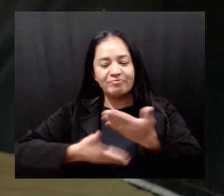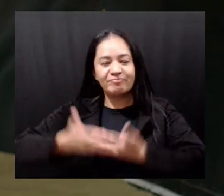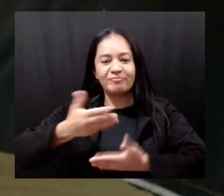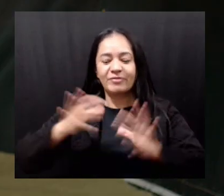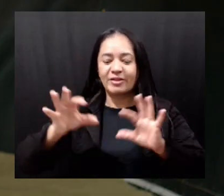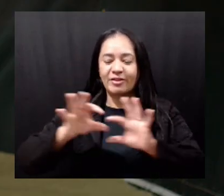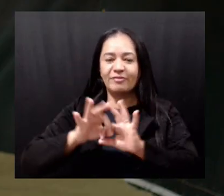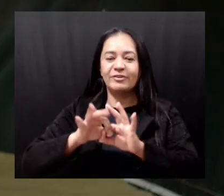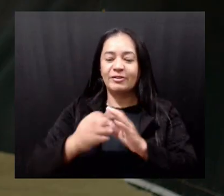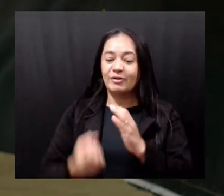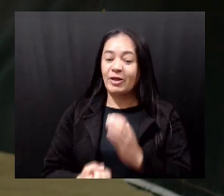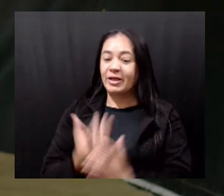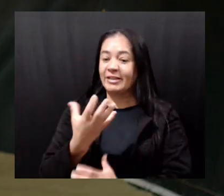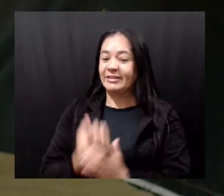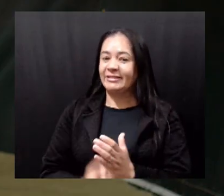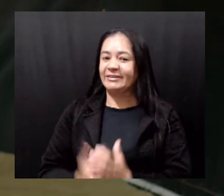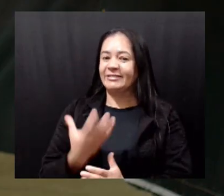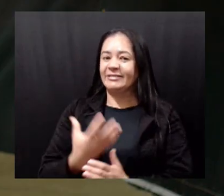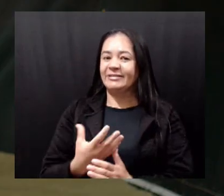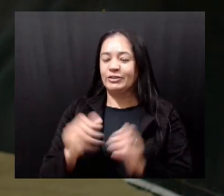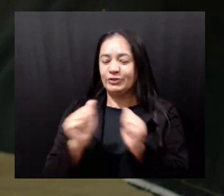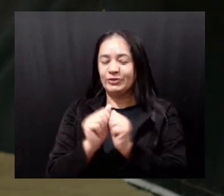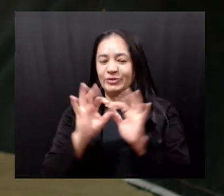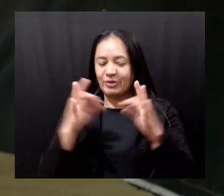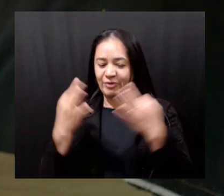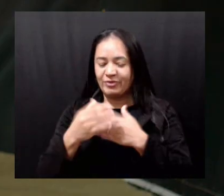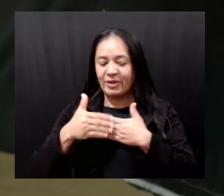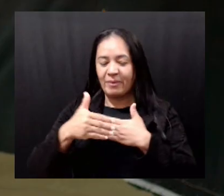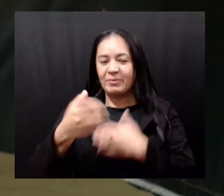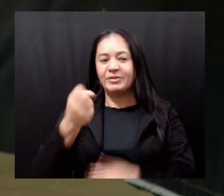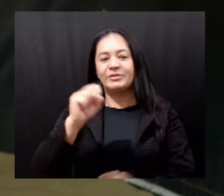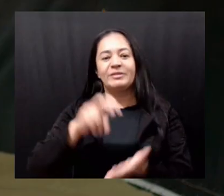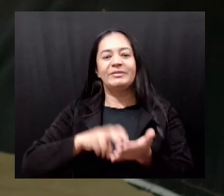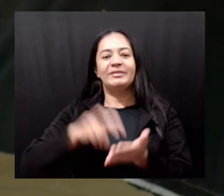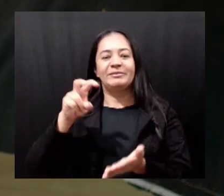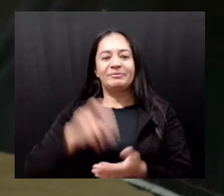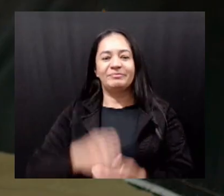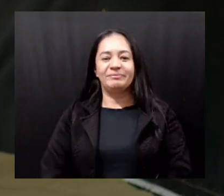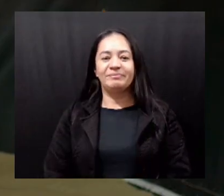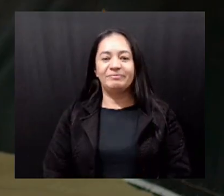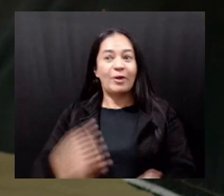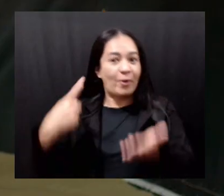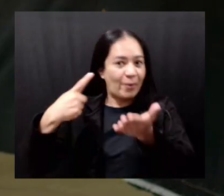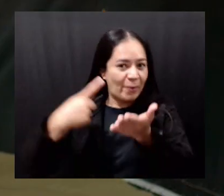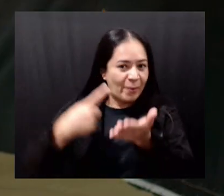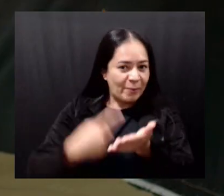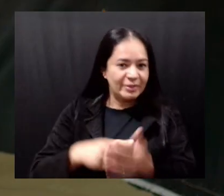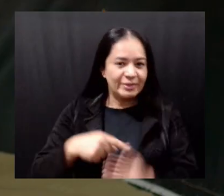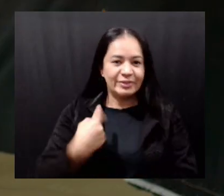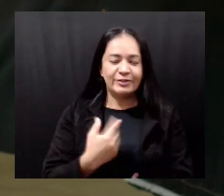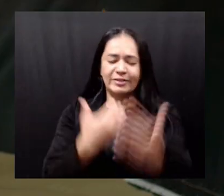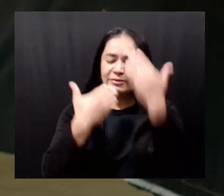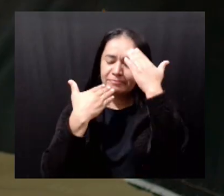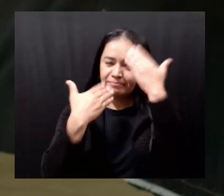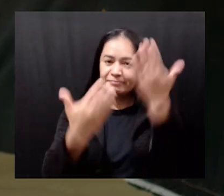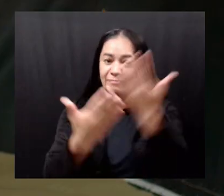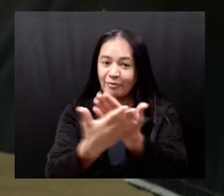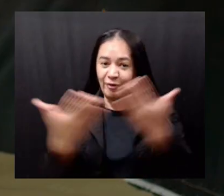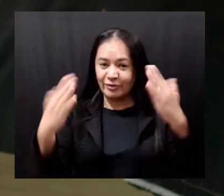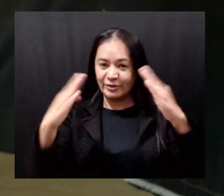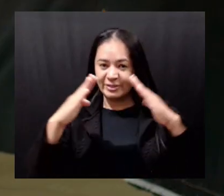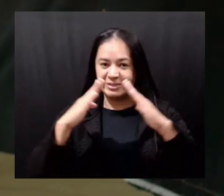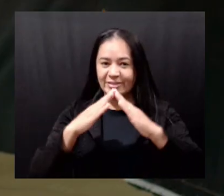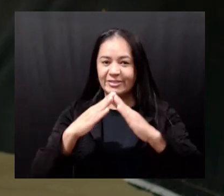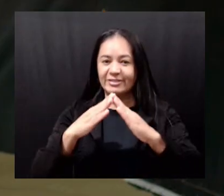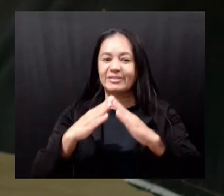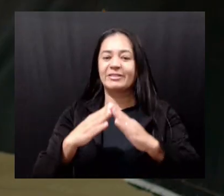criatividade em família a partir das 8 da manhã, combinado? Então a gente agradece você que está aí do outro lado, obrigada pela sua audiência, pela sua